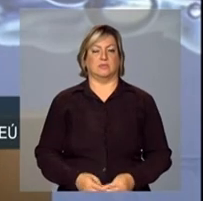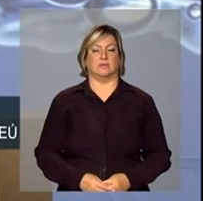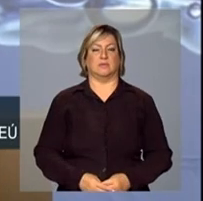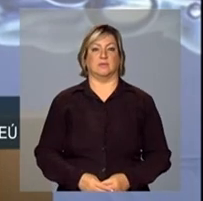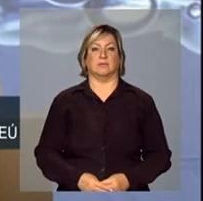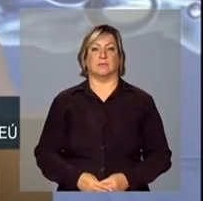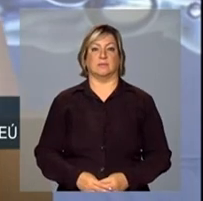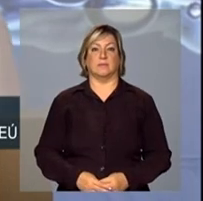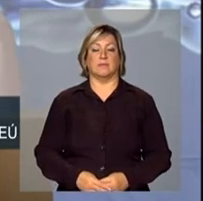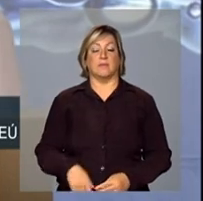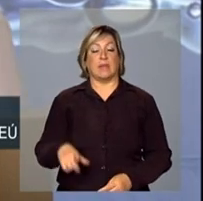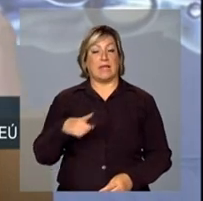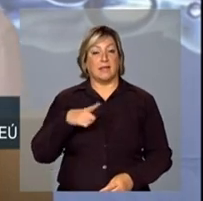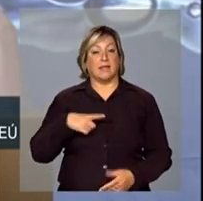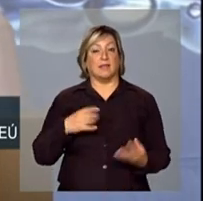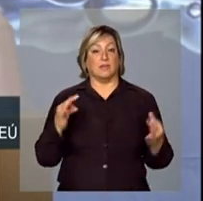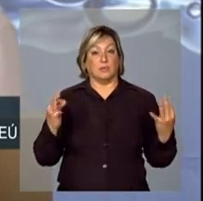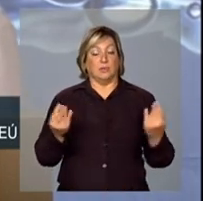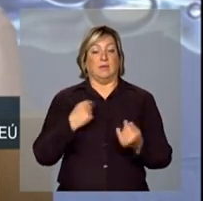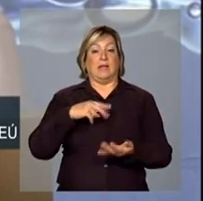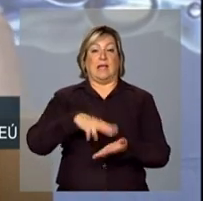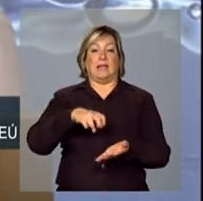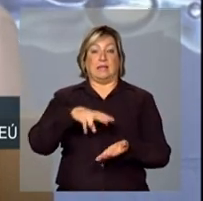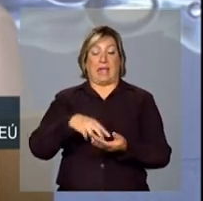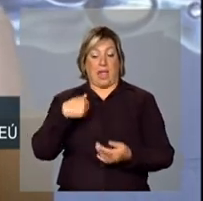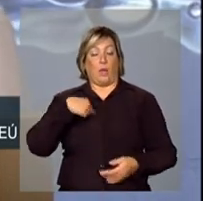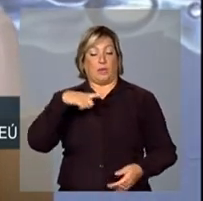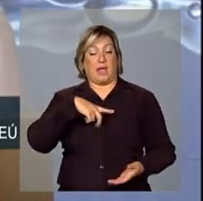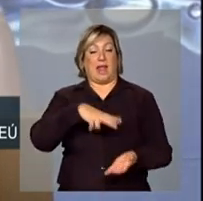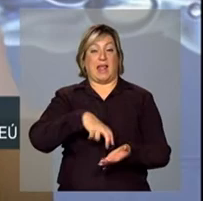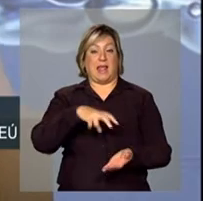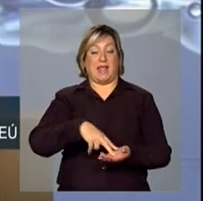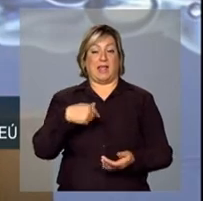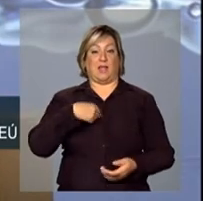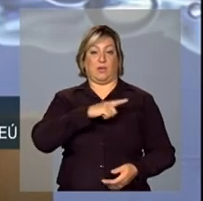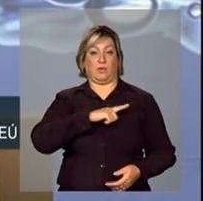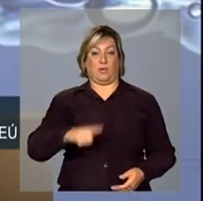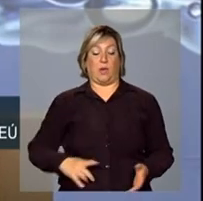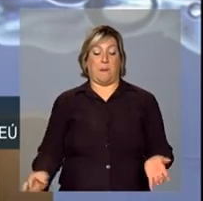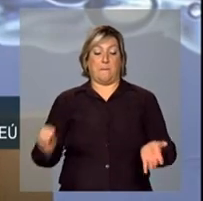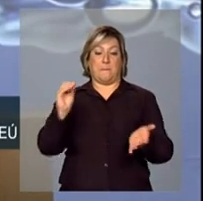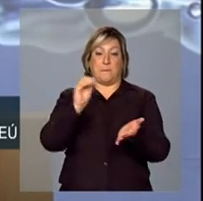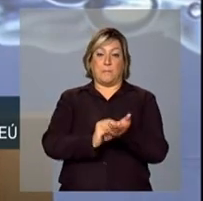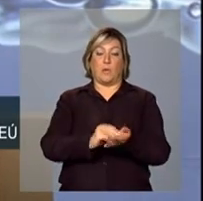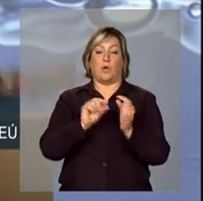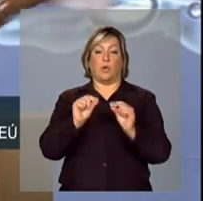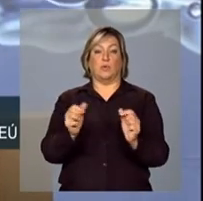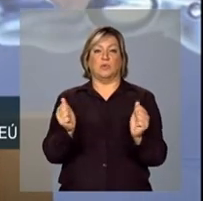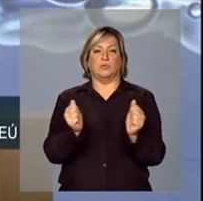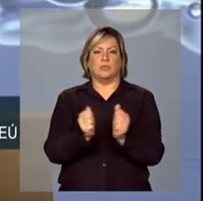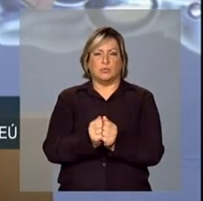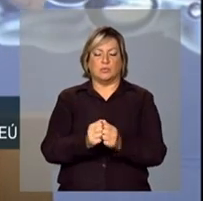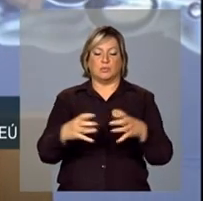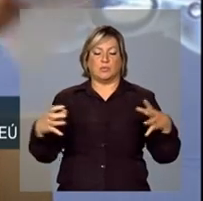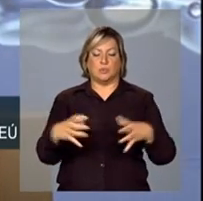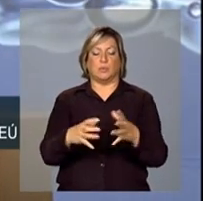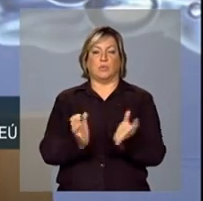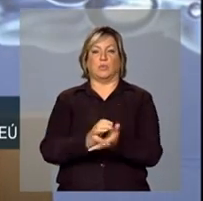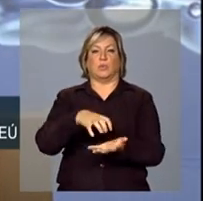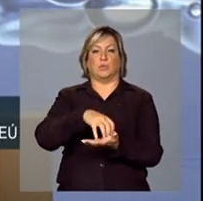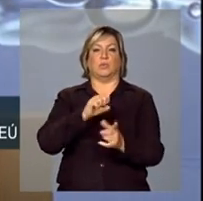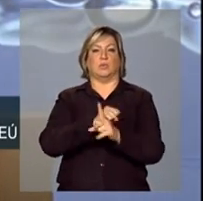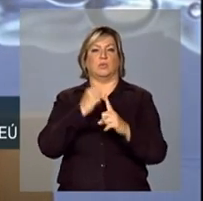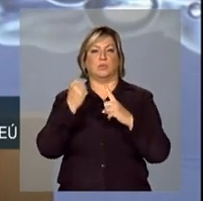Tenho a alegria de ser o governador que botou GPS junto com o movimento social que está